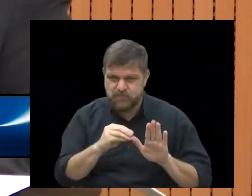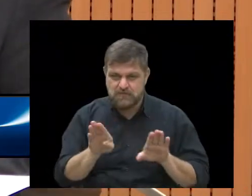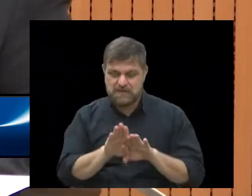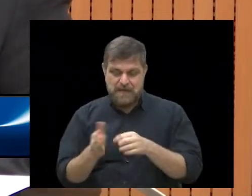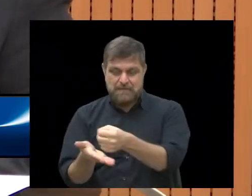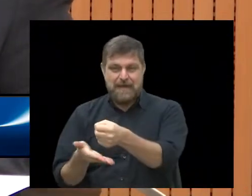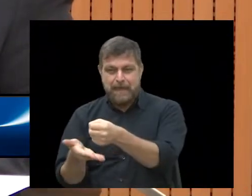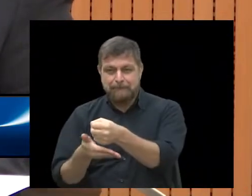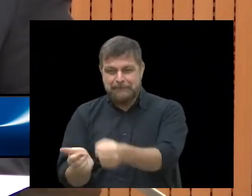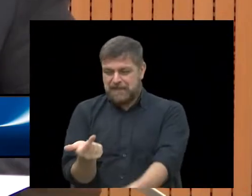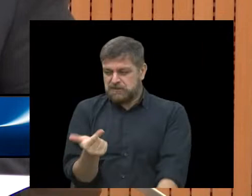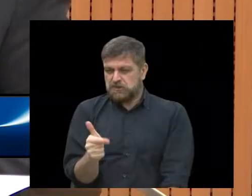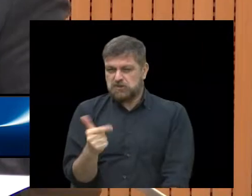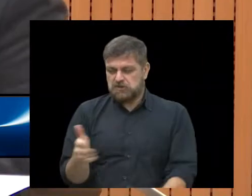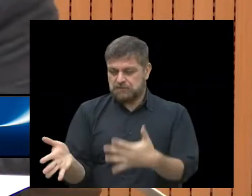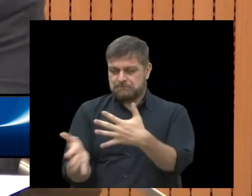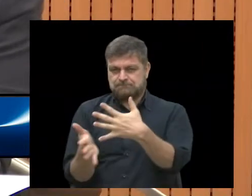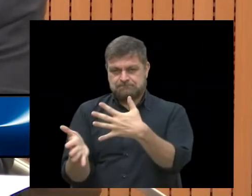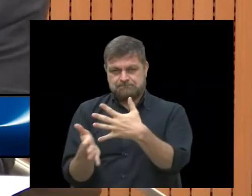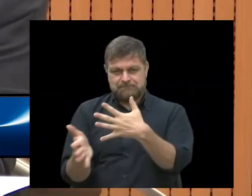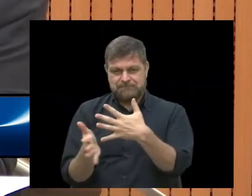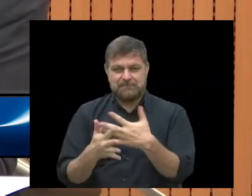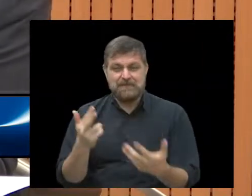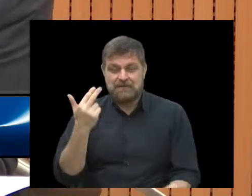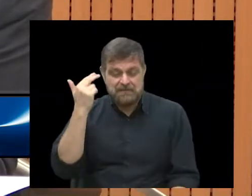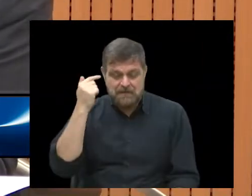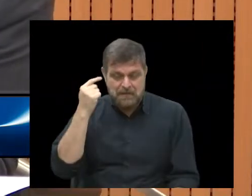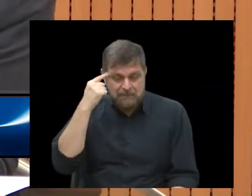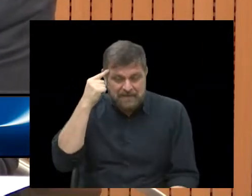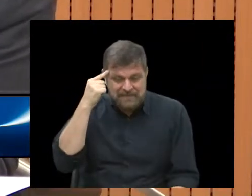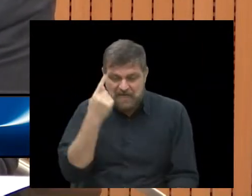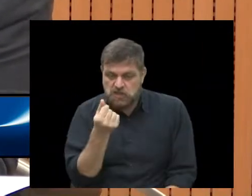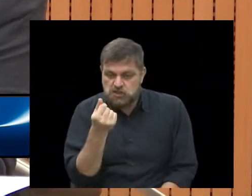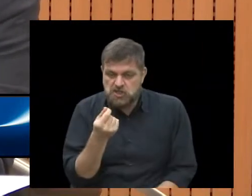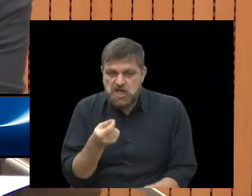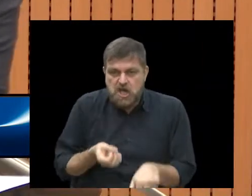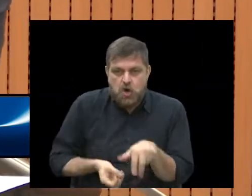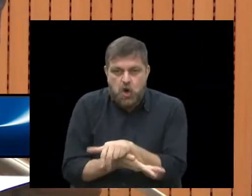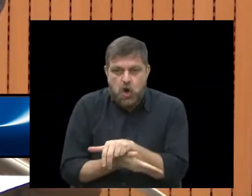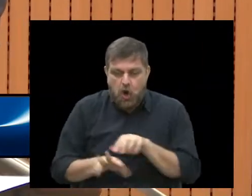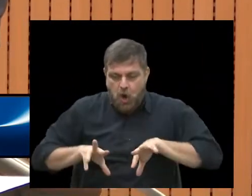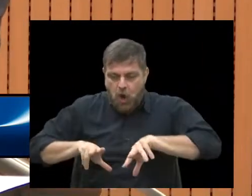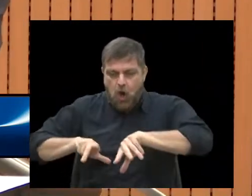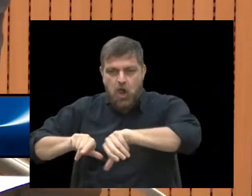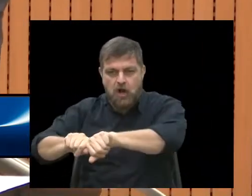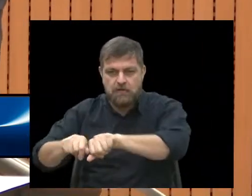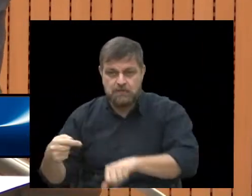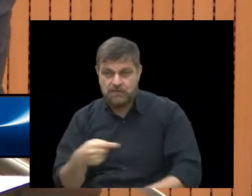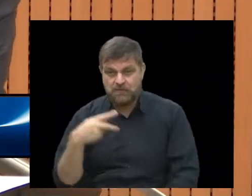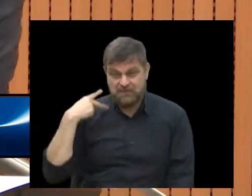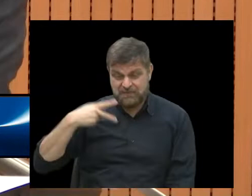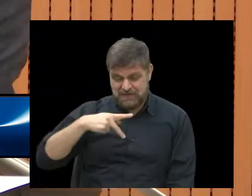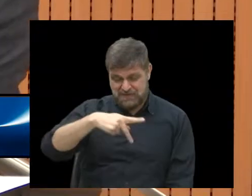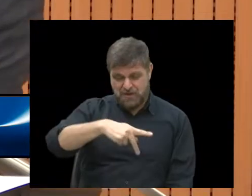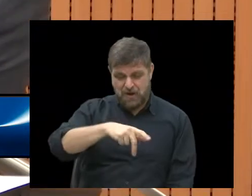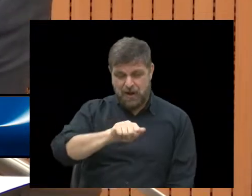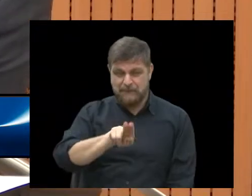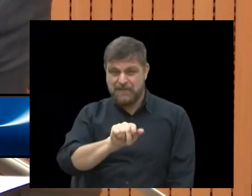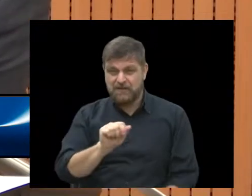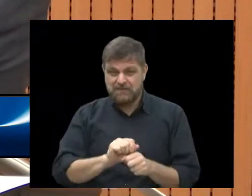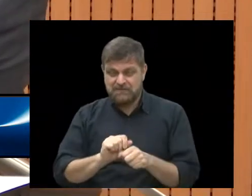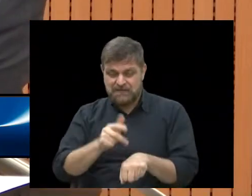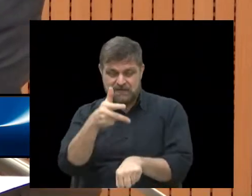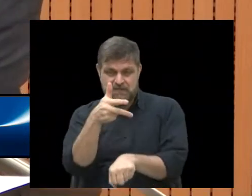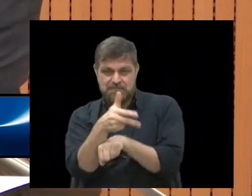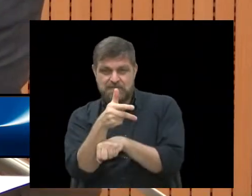também. Tem que parar de achar que corrupção é só roubar dinheiro. O vereador Paulo Galtério fez um vídeo na